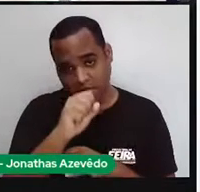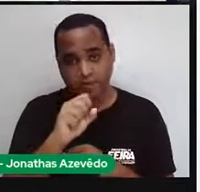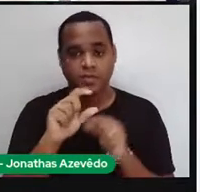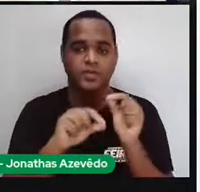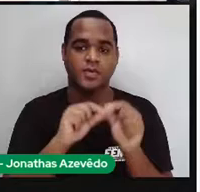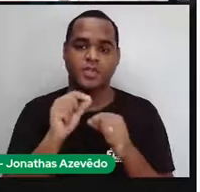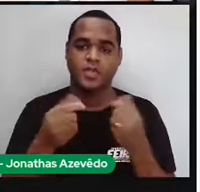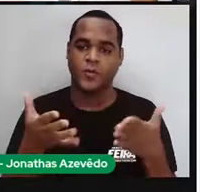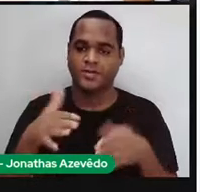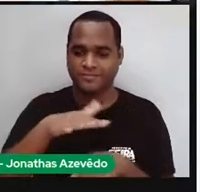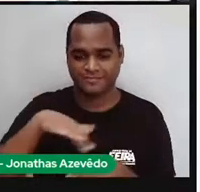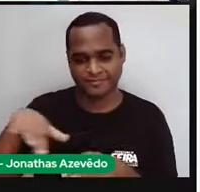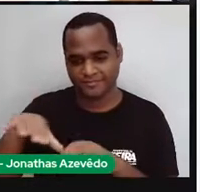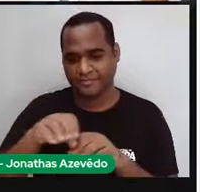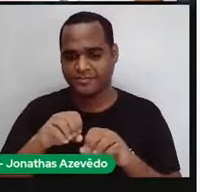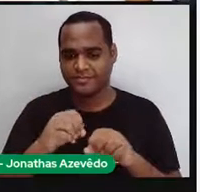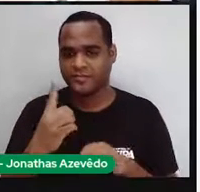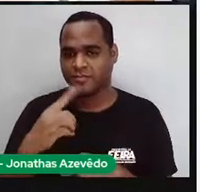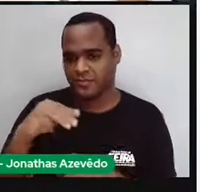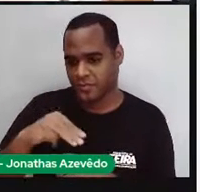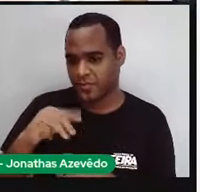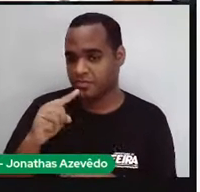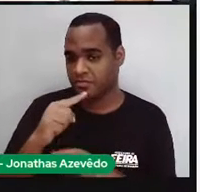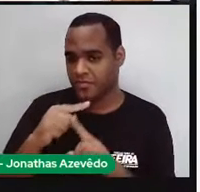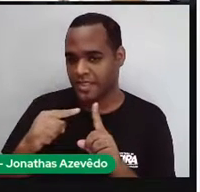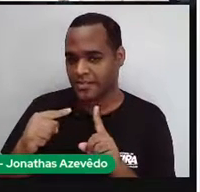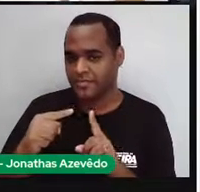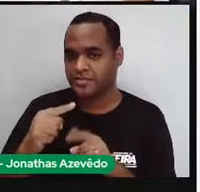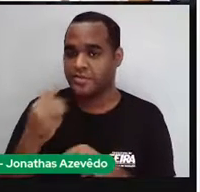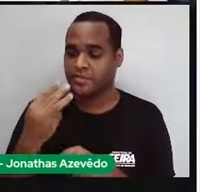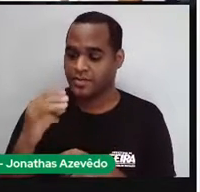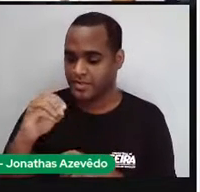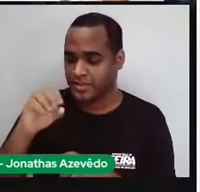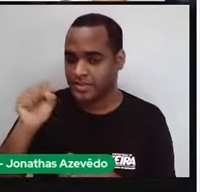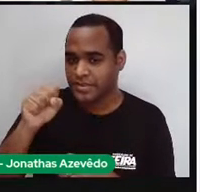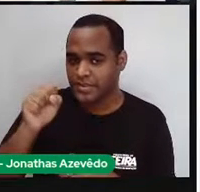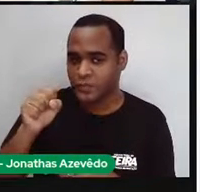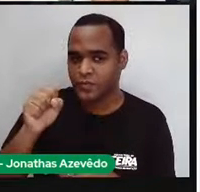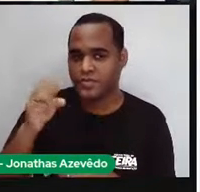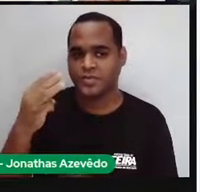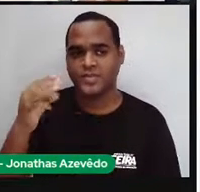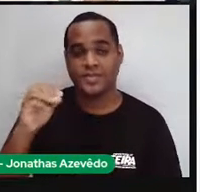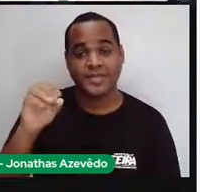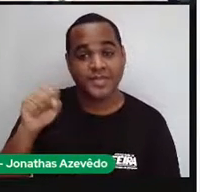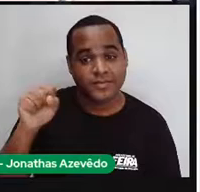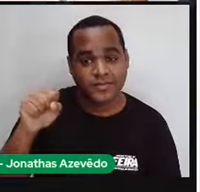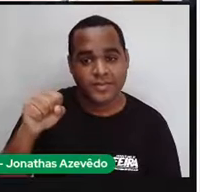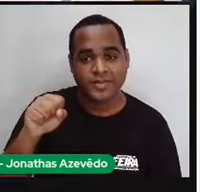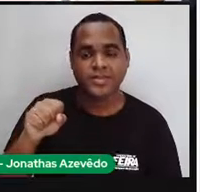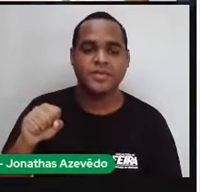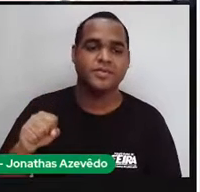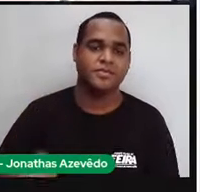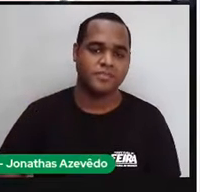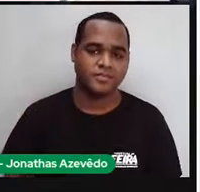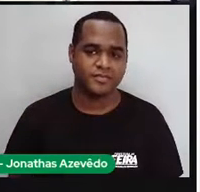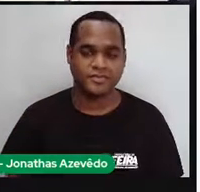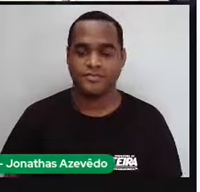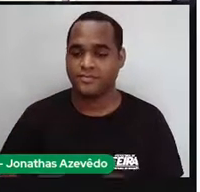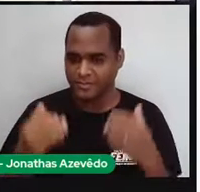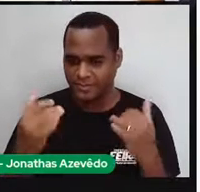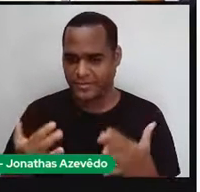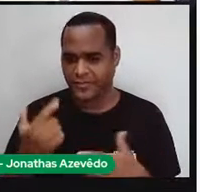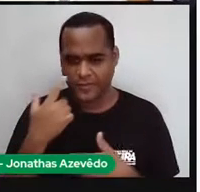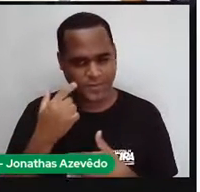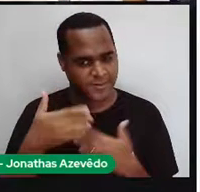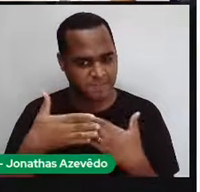nessa aula tá bom Um minuto e-mail só mais nem um minuto só mais 35 dinhos para eu